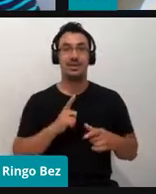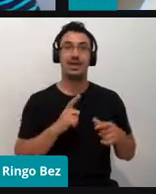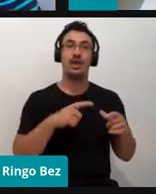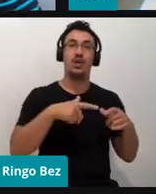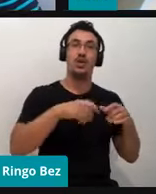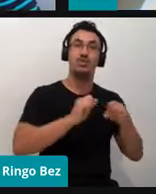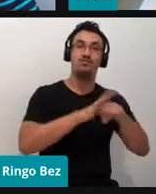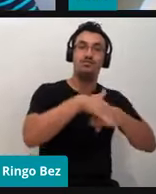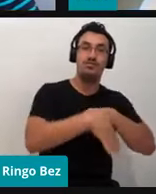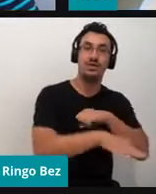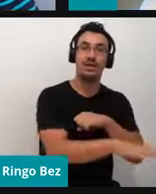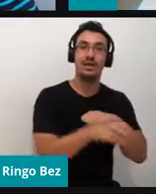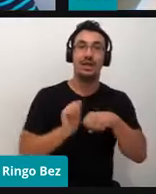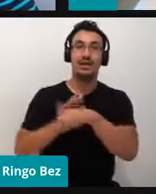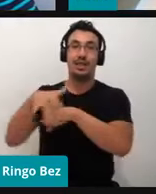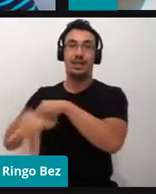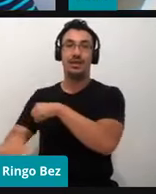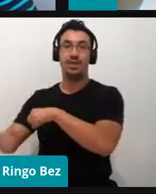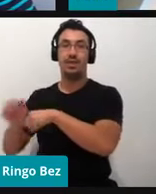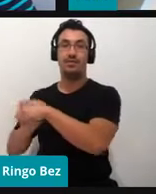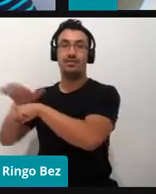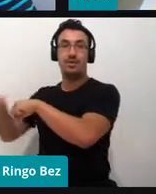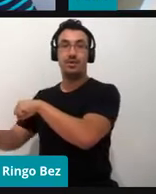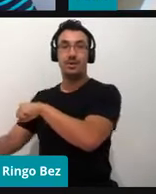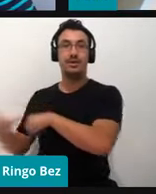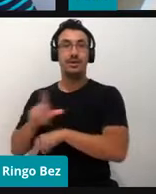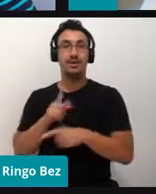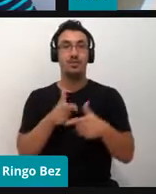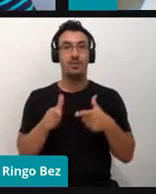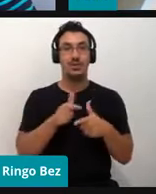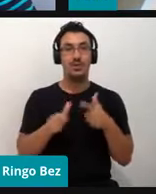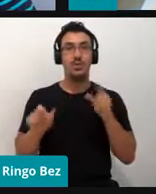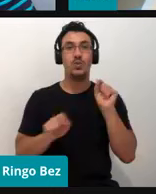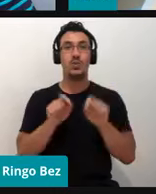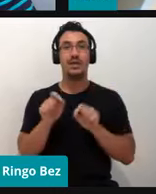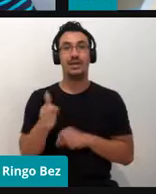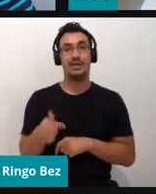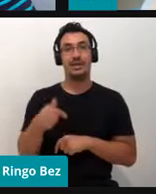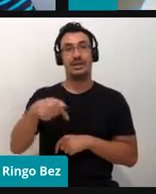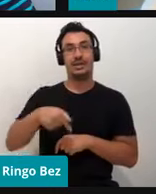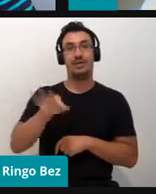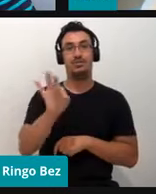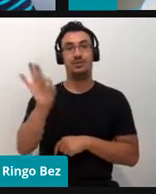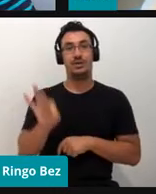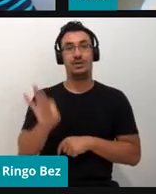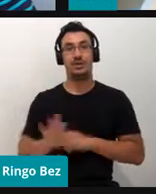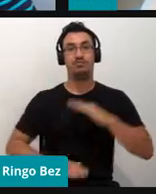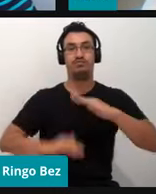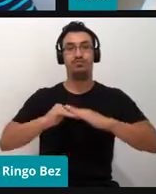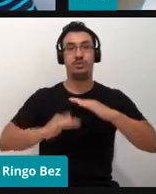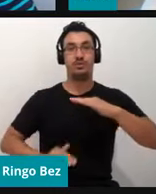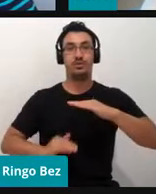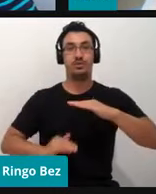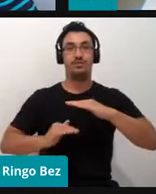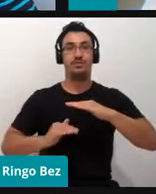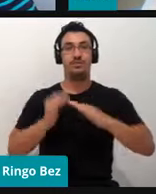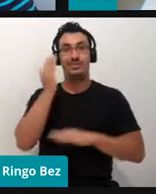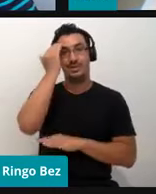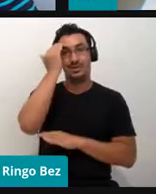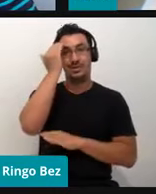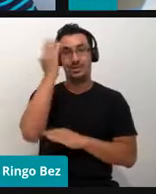hidrelétricas que geram a nossa eletricidade, estão operando com cerca de 17% da sua capacidade instalada, já